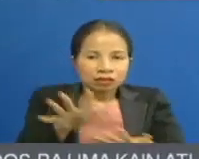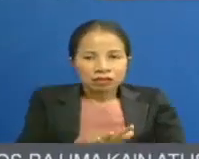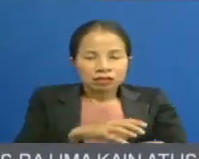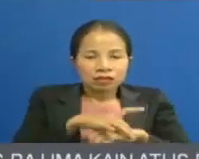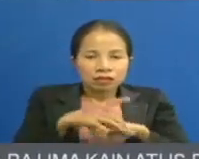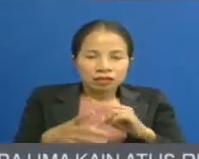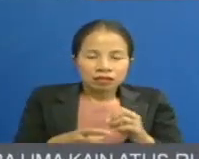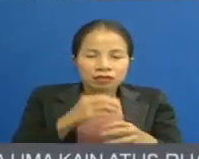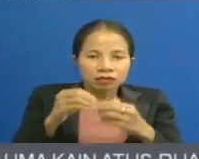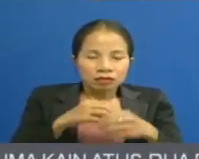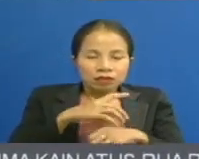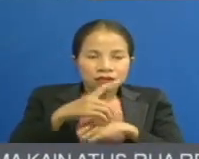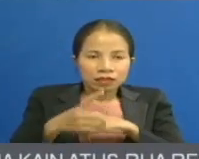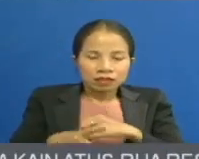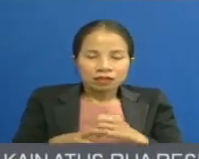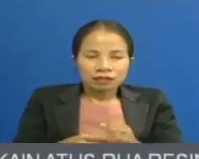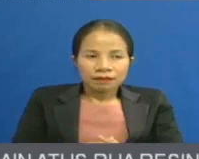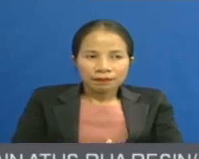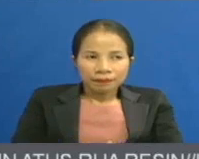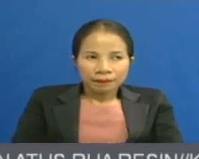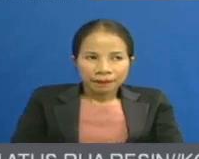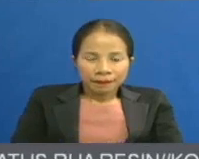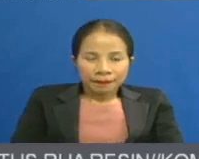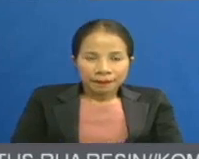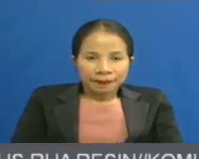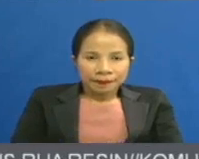ba desastre naturais, ne